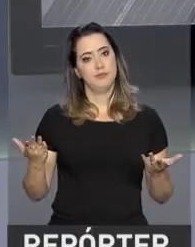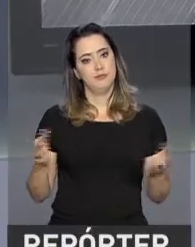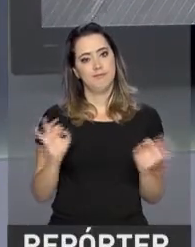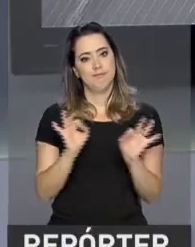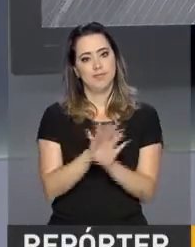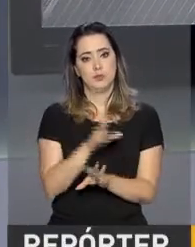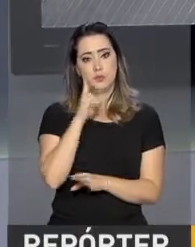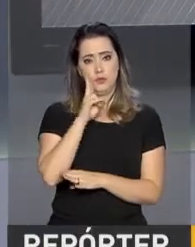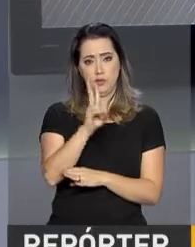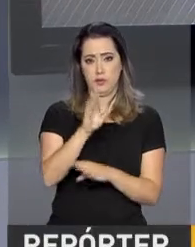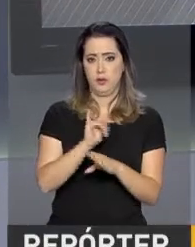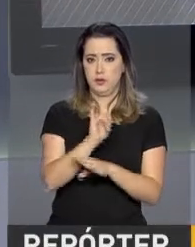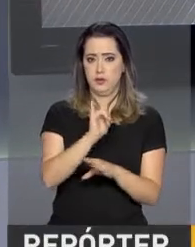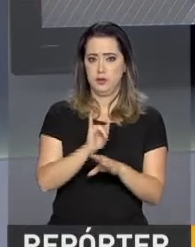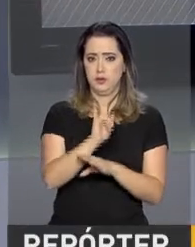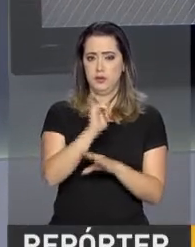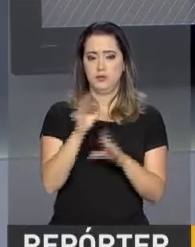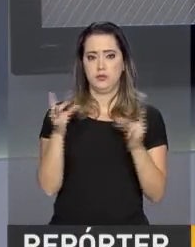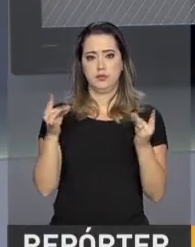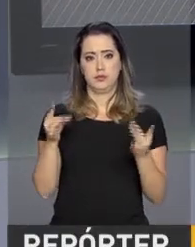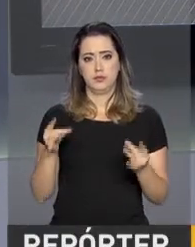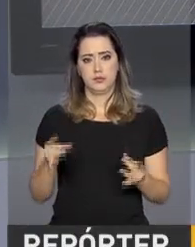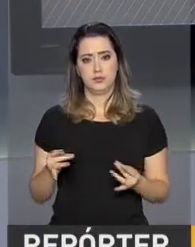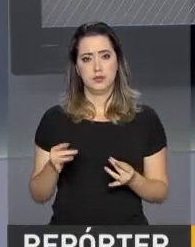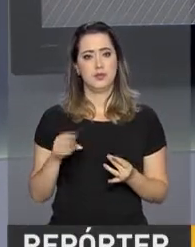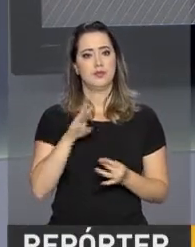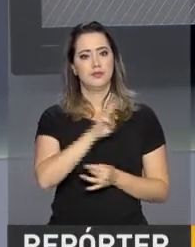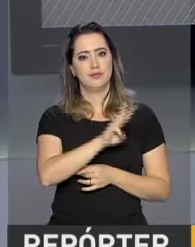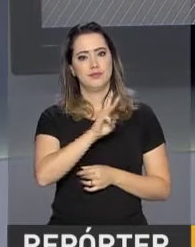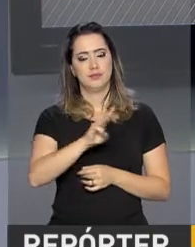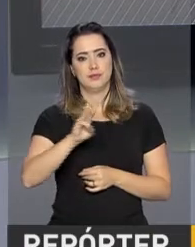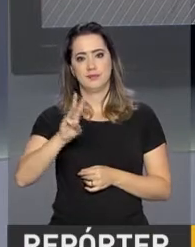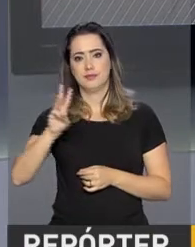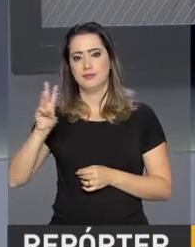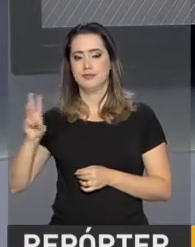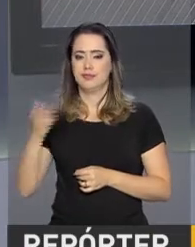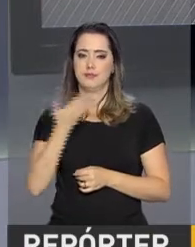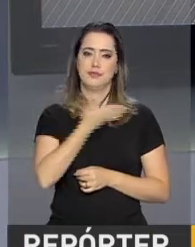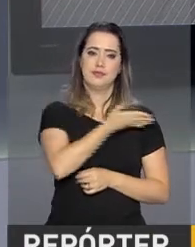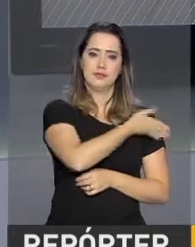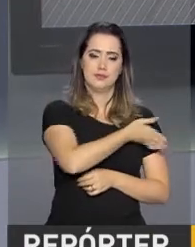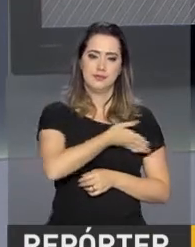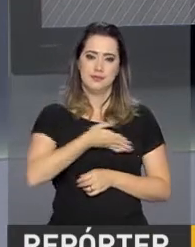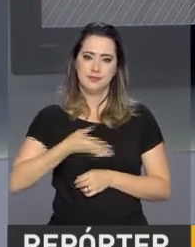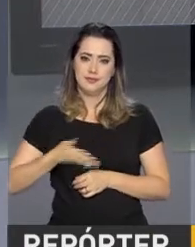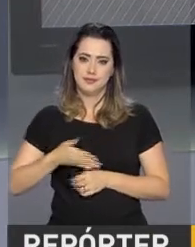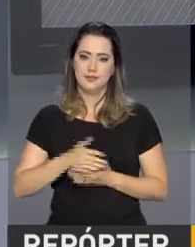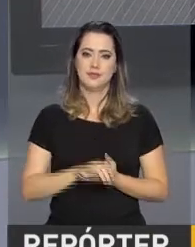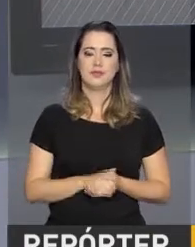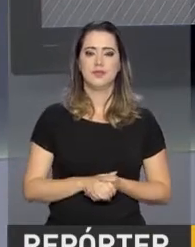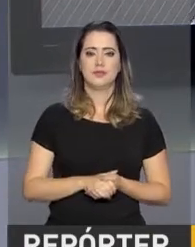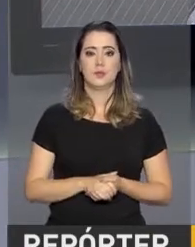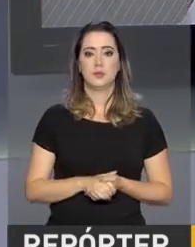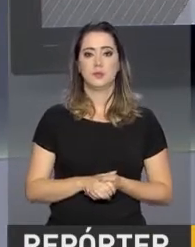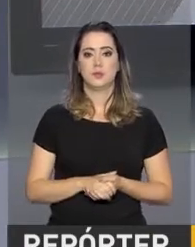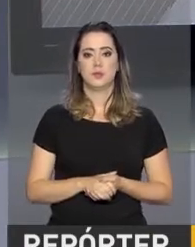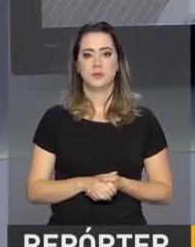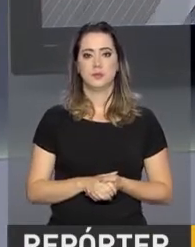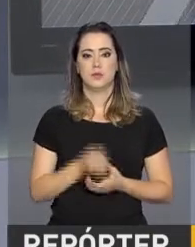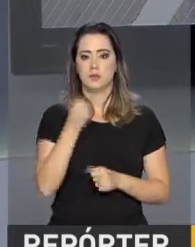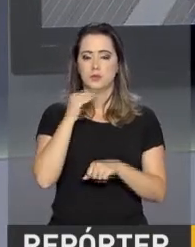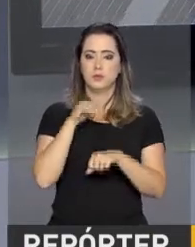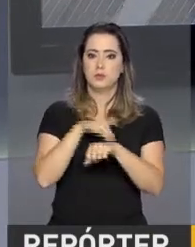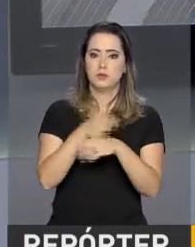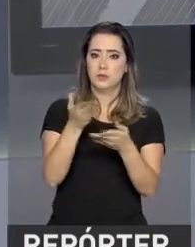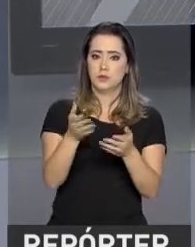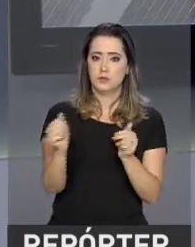termina aqui você pode rever as reportagens no youtube e toda a nossa programação também está na página da nbr na internet uma